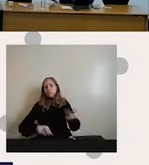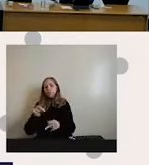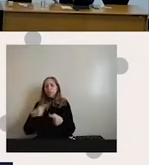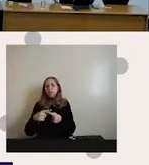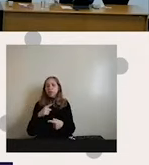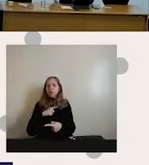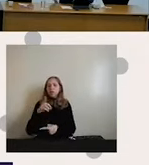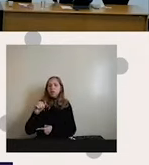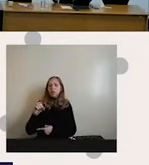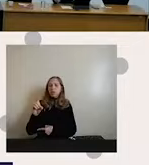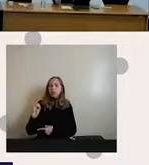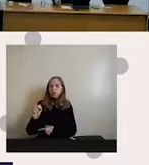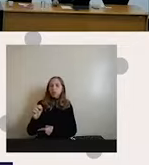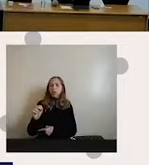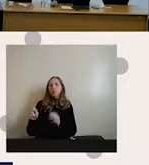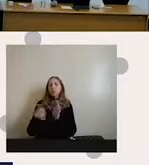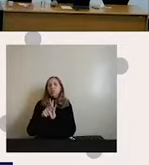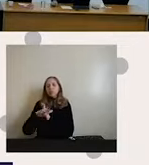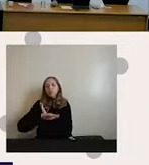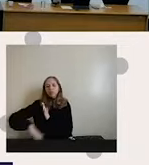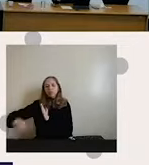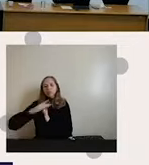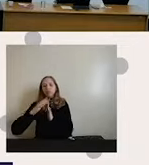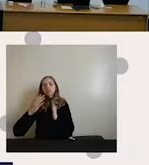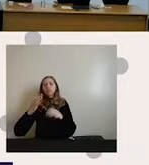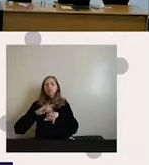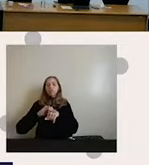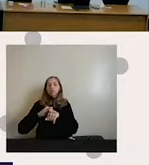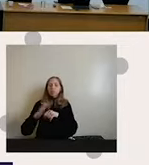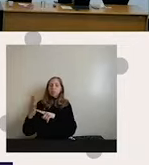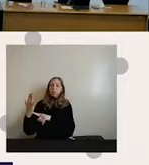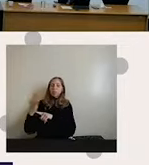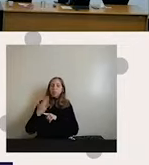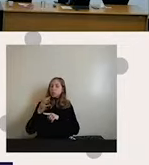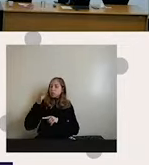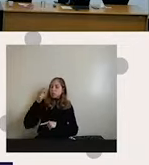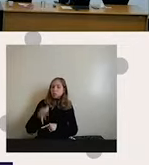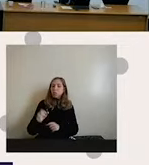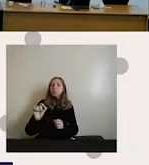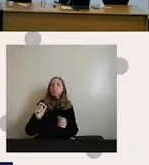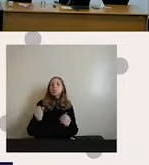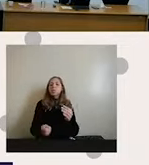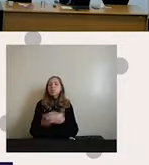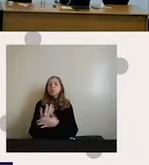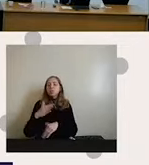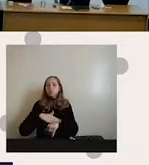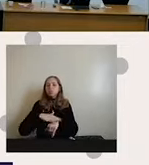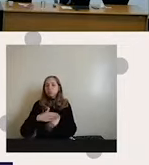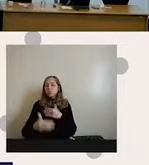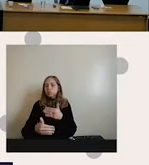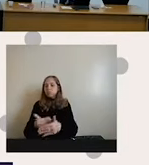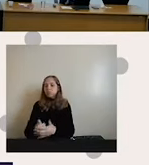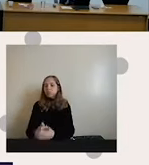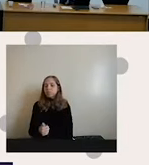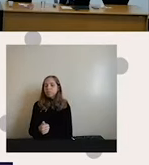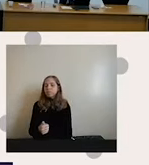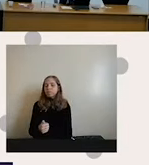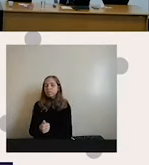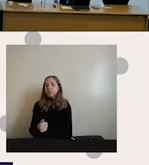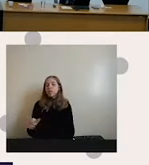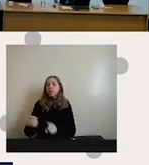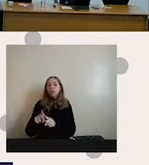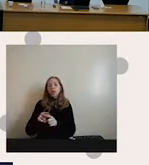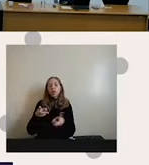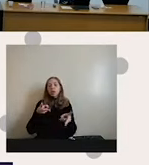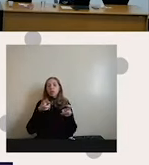que me apontam justamente o que está se passando naquela categoria, né? Faço observações diretas,